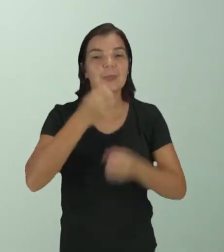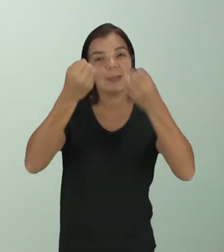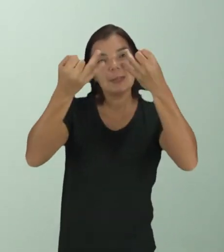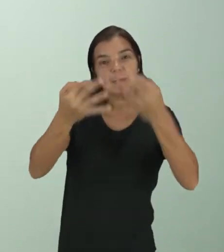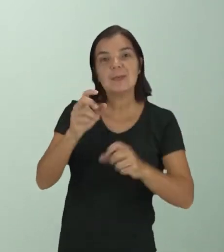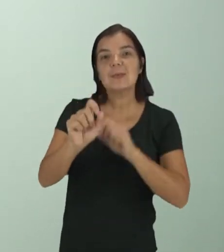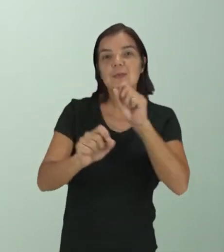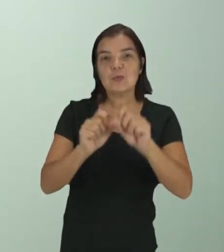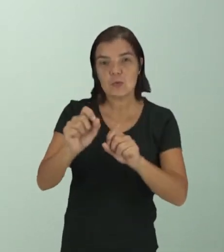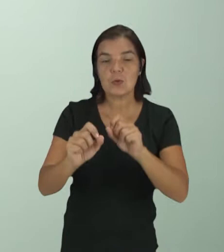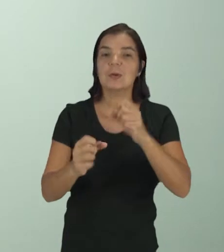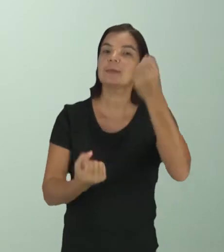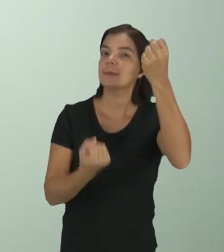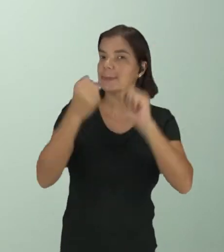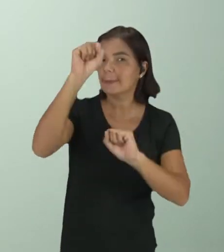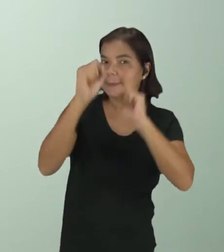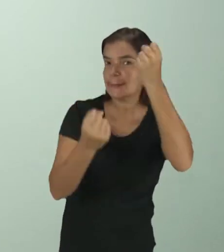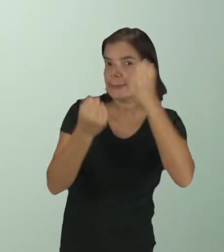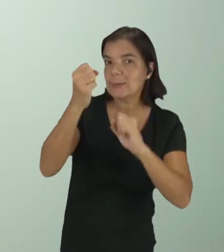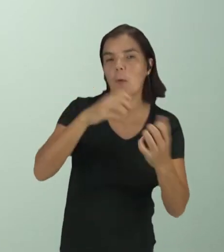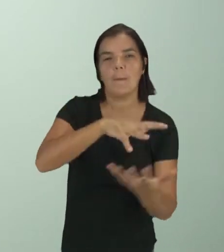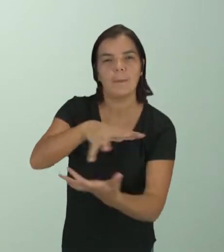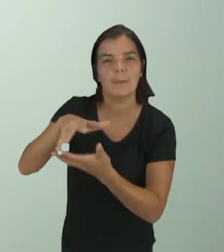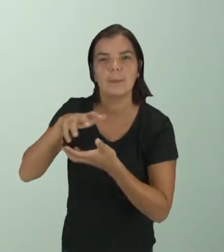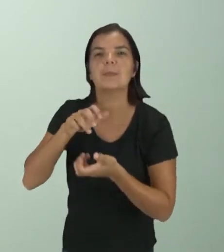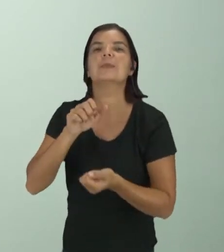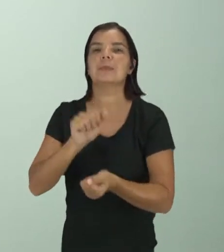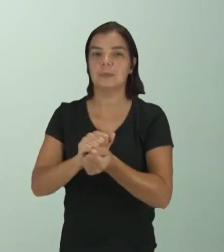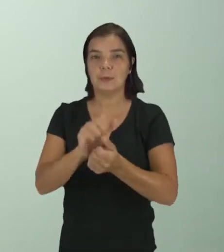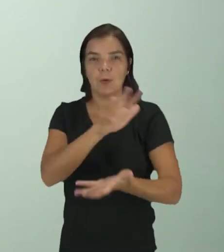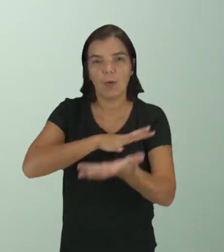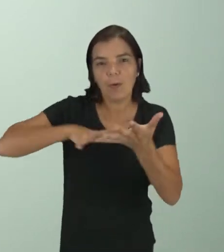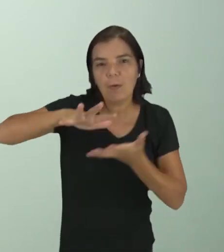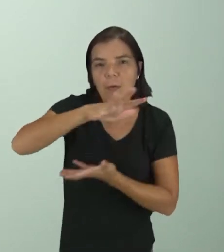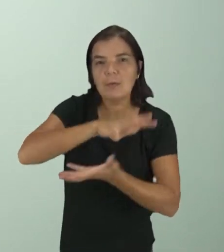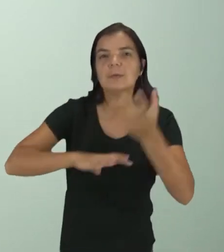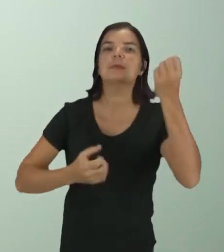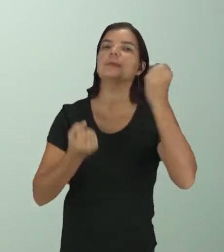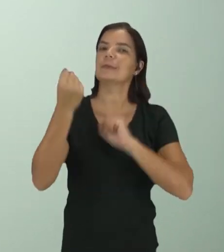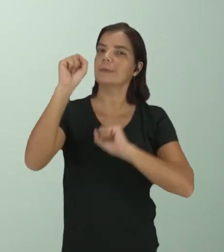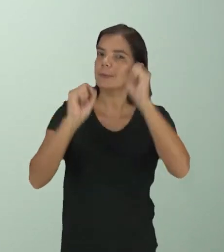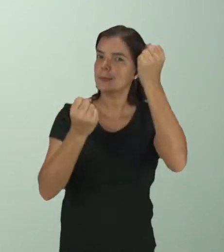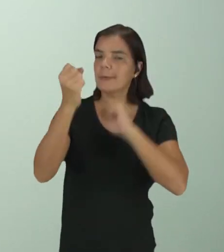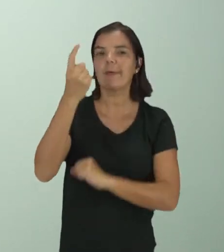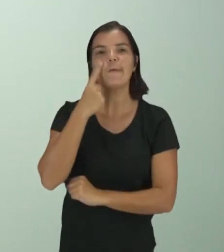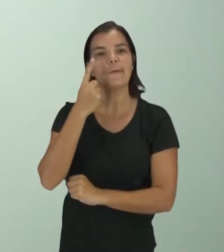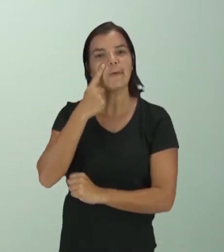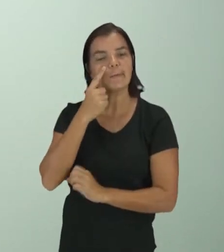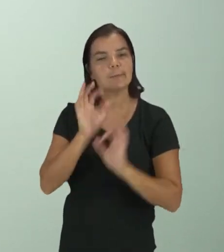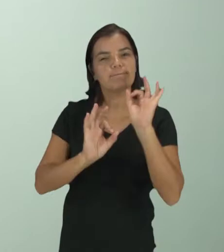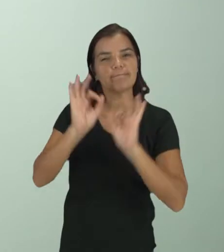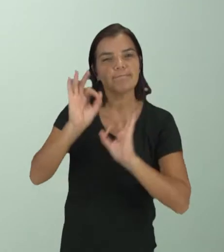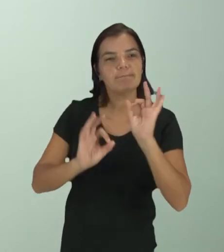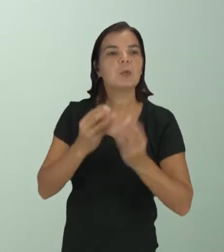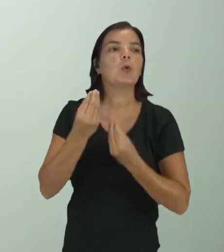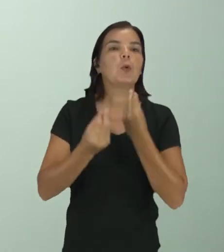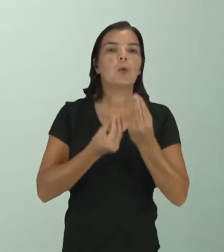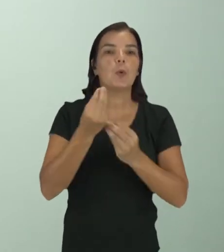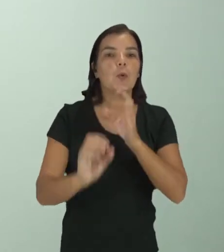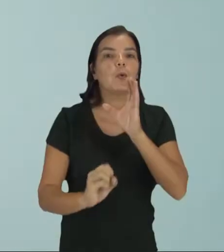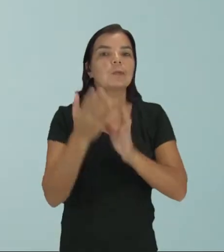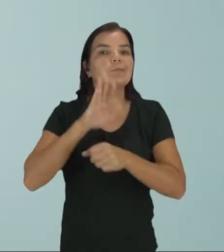sobre a industrialização pelo mundo, as revoluções industriais, nós vamos ver brevemente esse aspecto e como